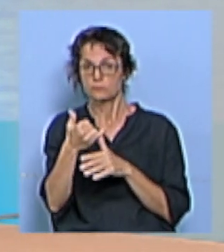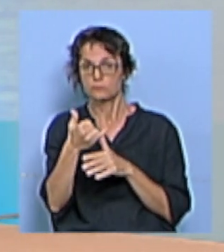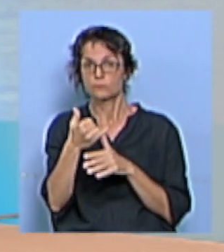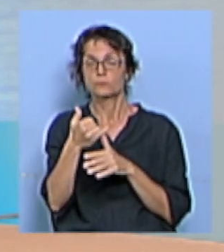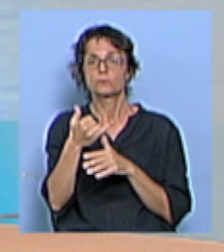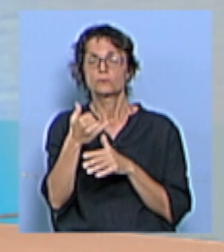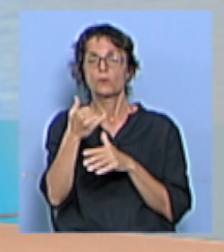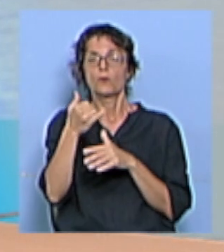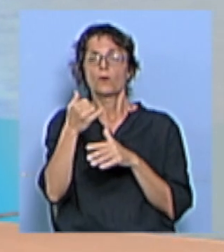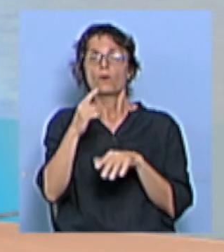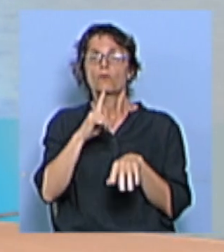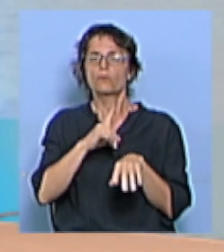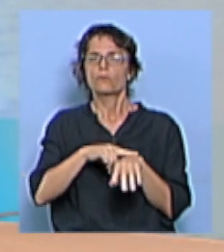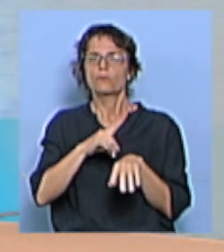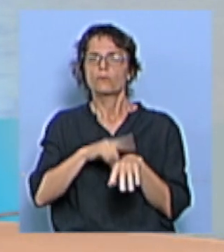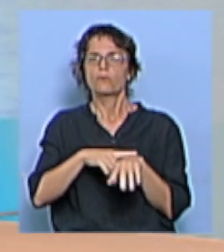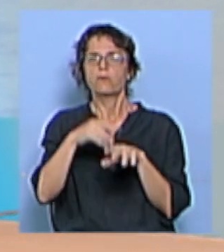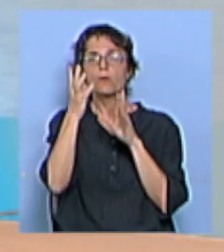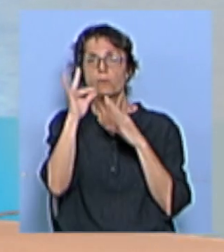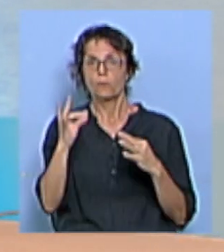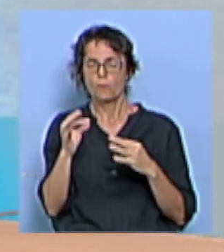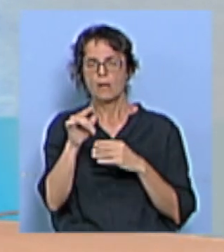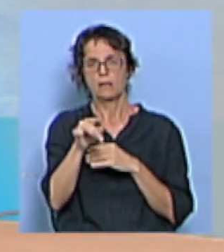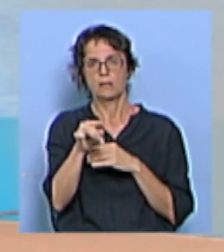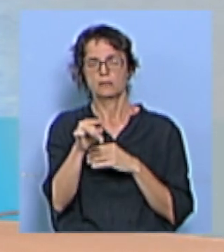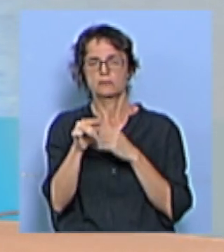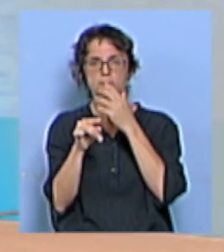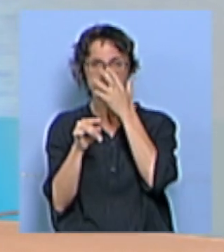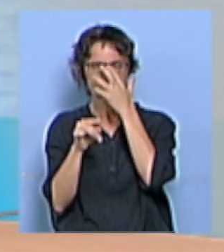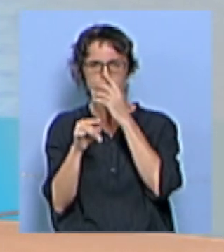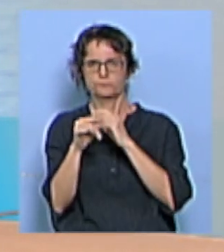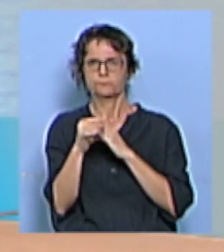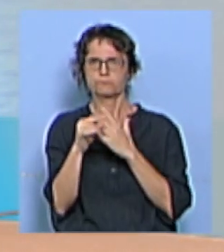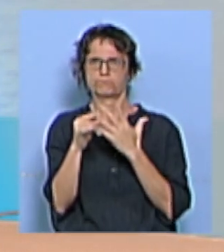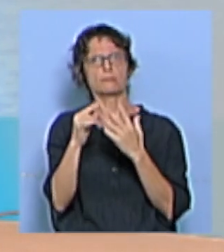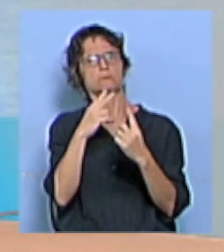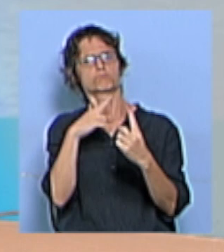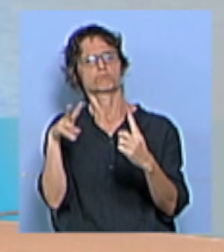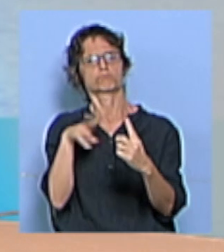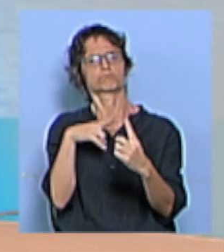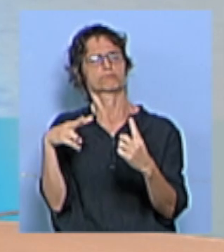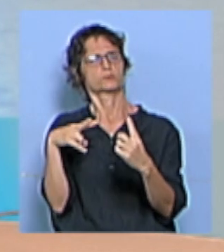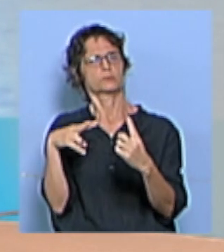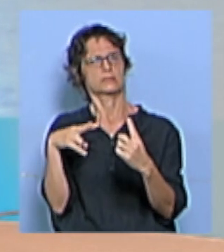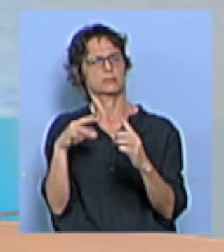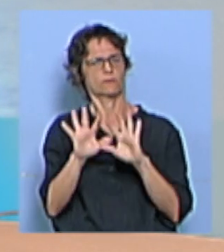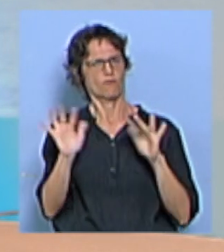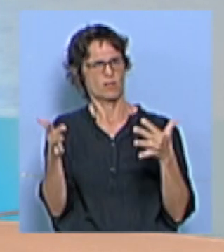Tempo Comum, e assim, olhando o pano de fundo, o cenário, digamos